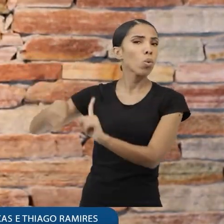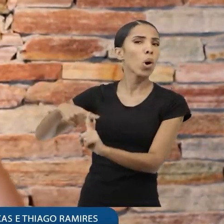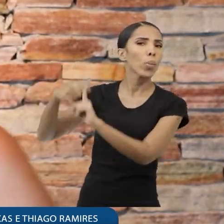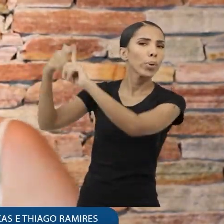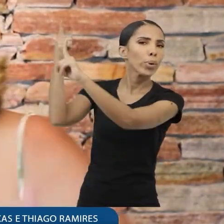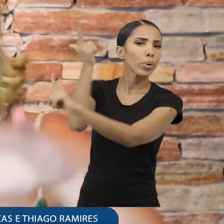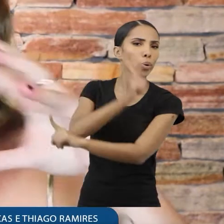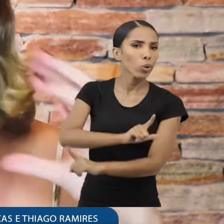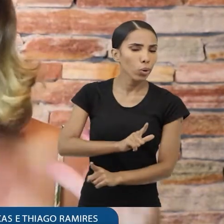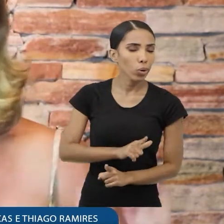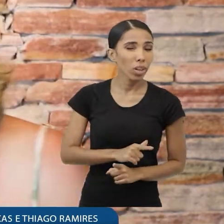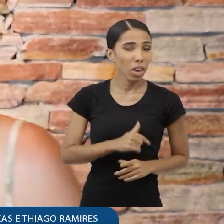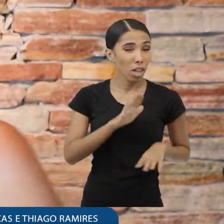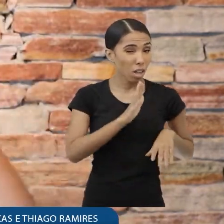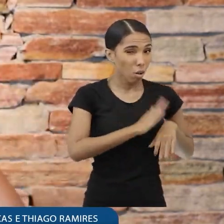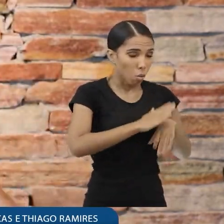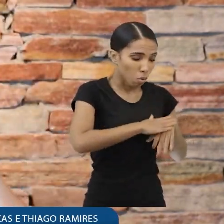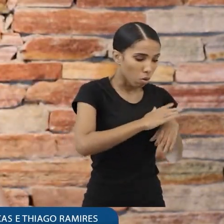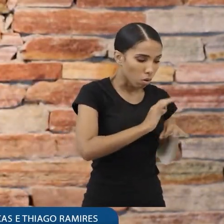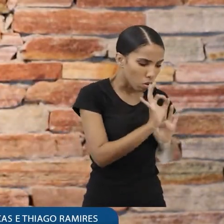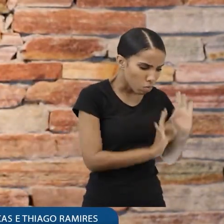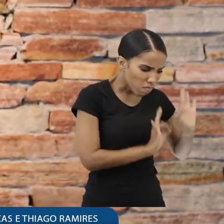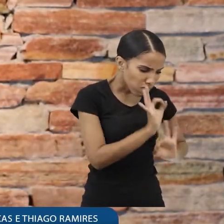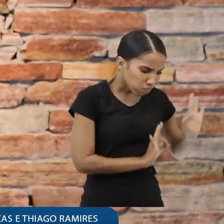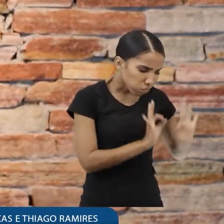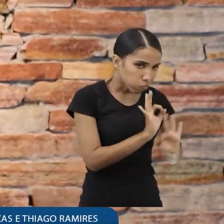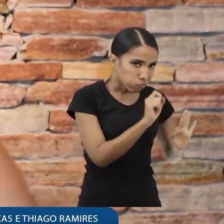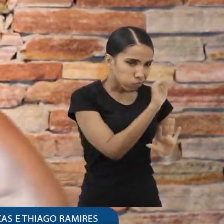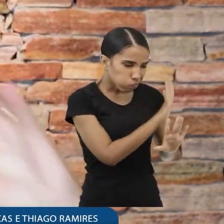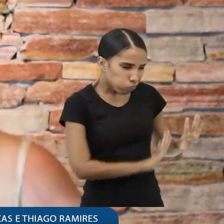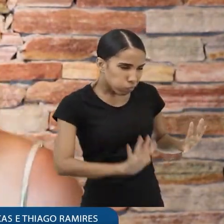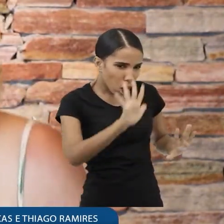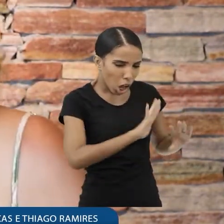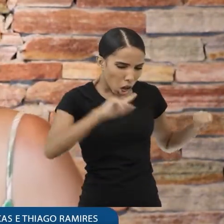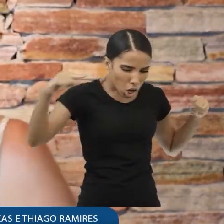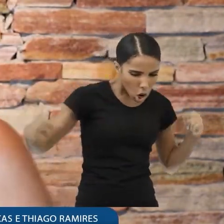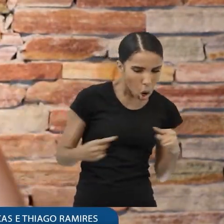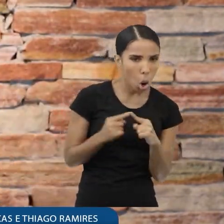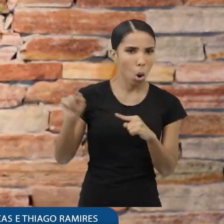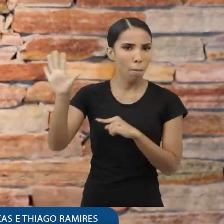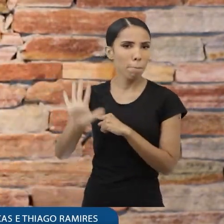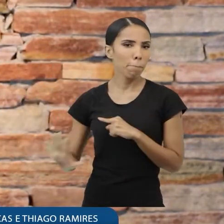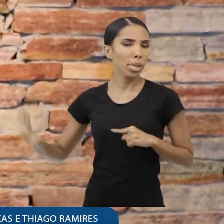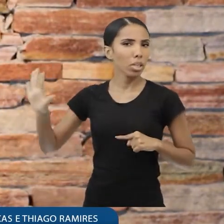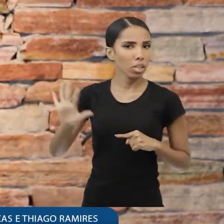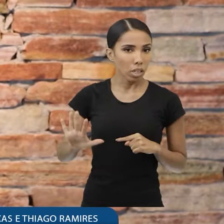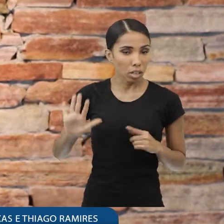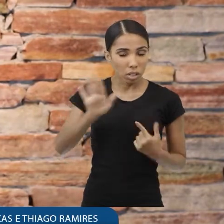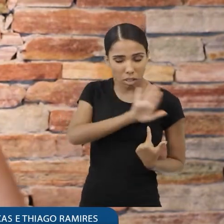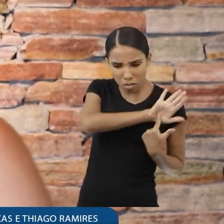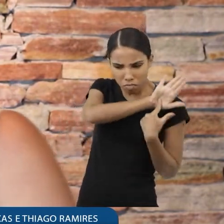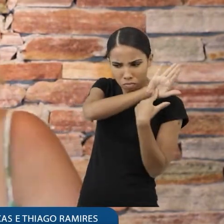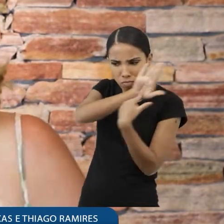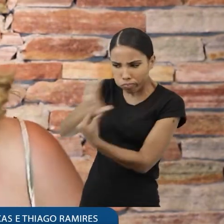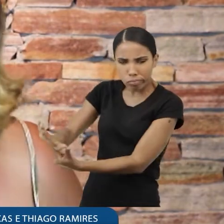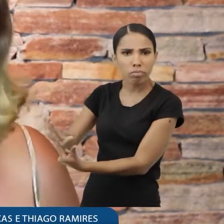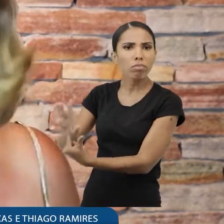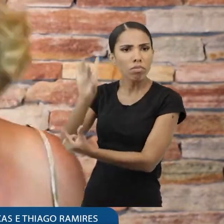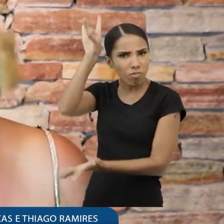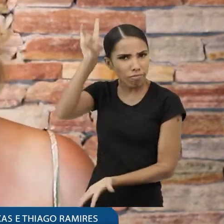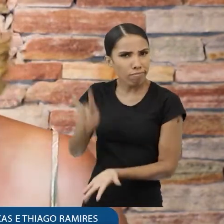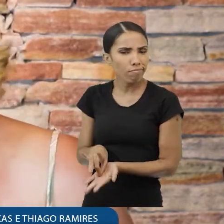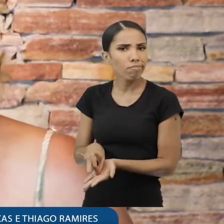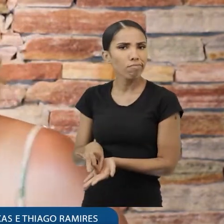cultural como o meu? Modelo a minha apresentação com a cara desse patrocinador e apresento de forma que